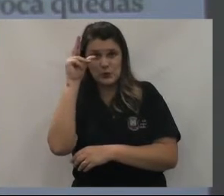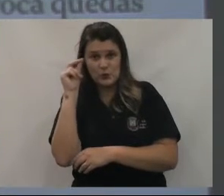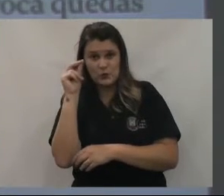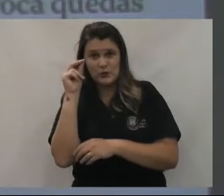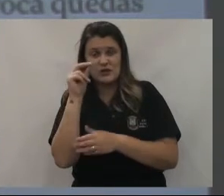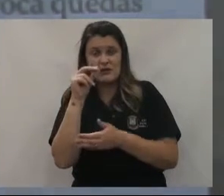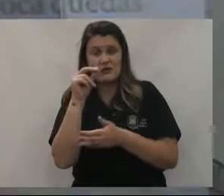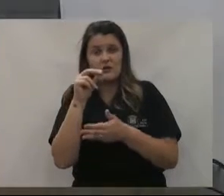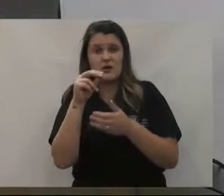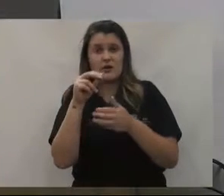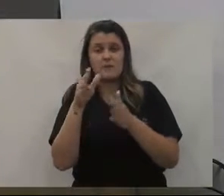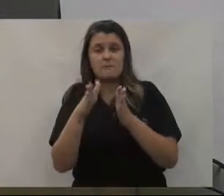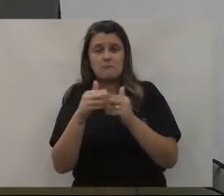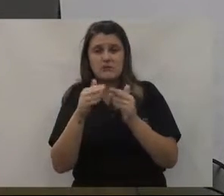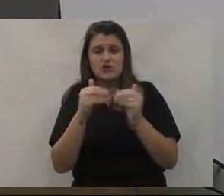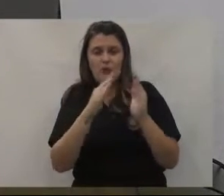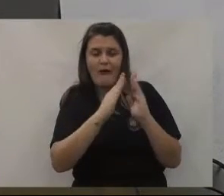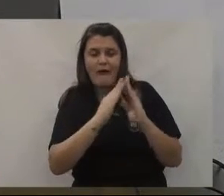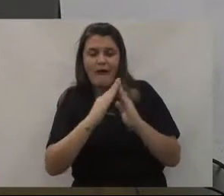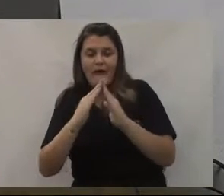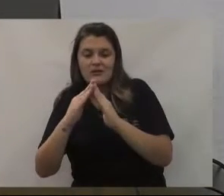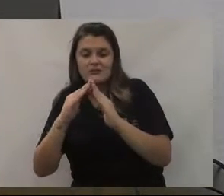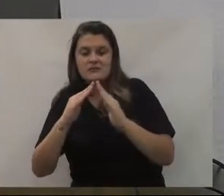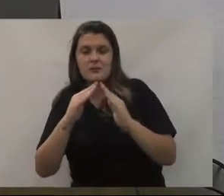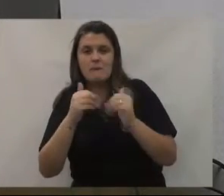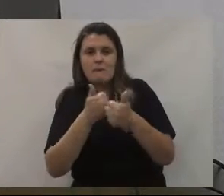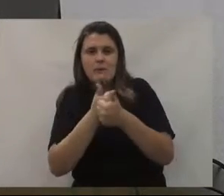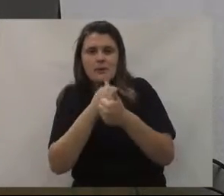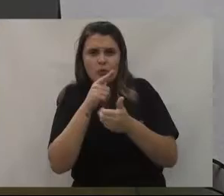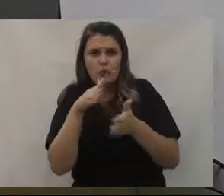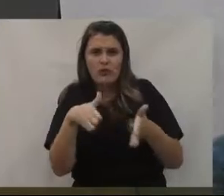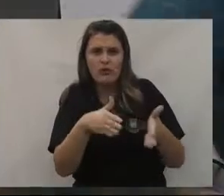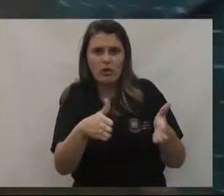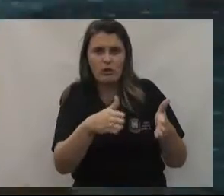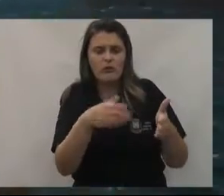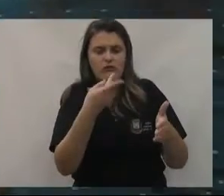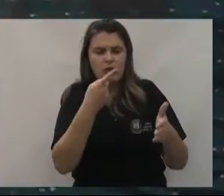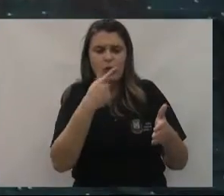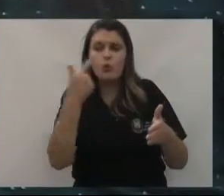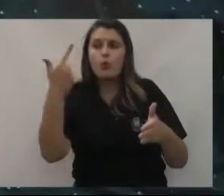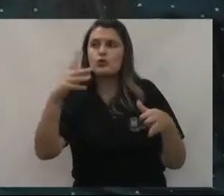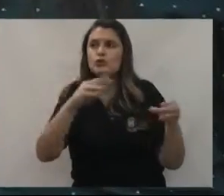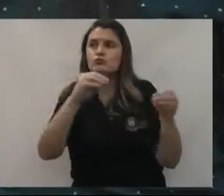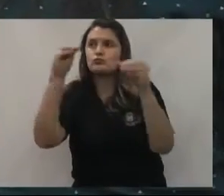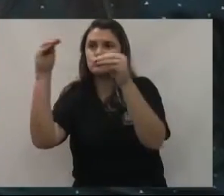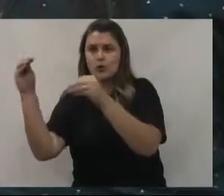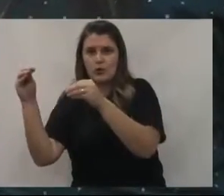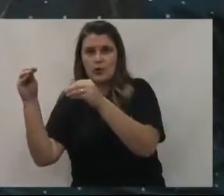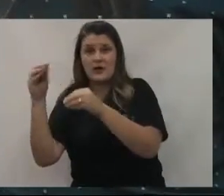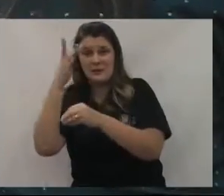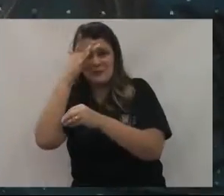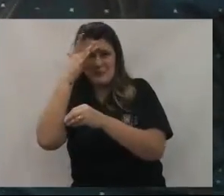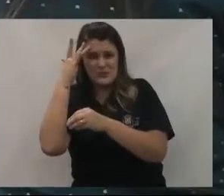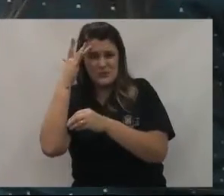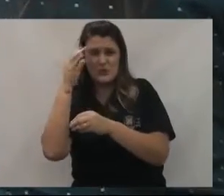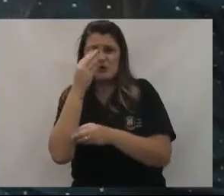ali, dos ribeirinhos, e o pessoal está invadindo ou comprando aqueles terrenos